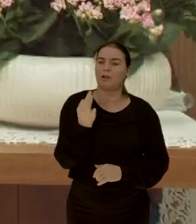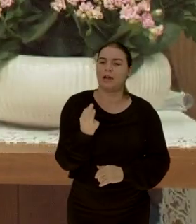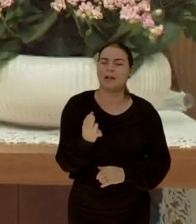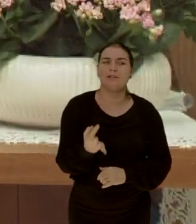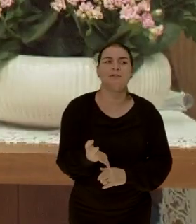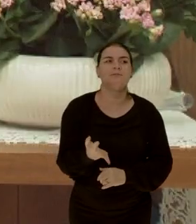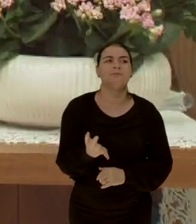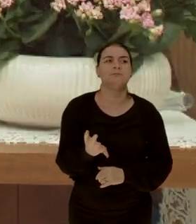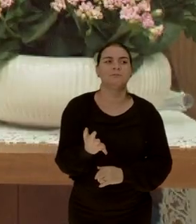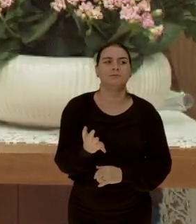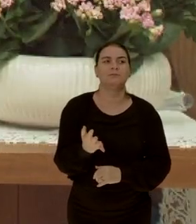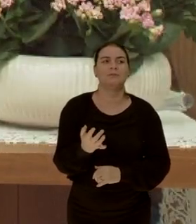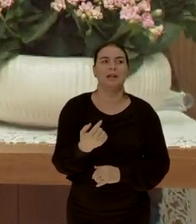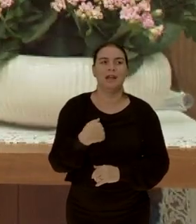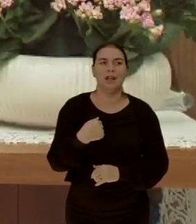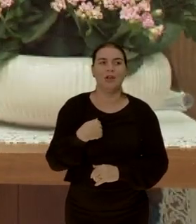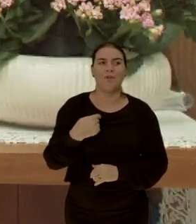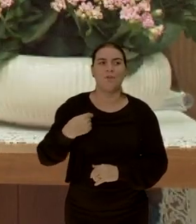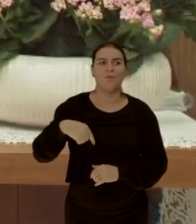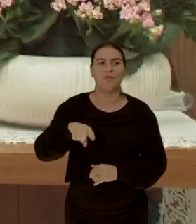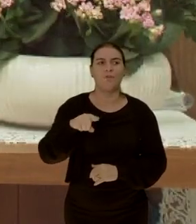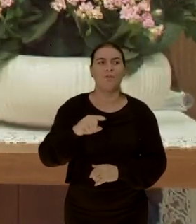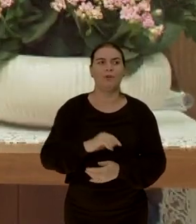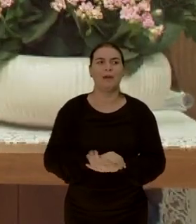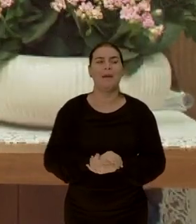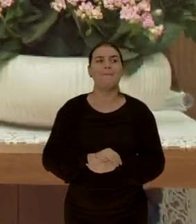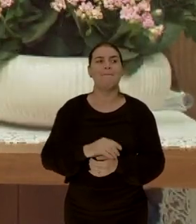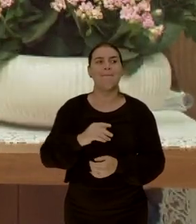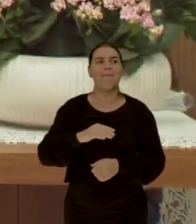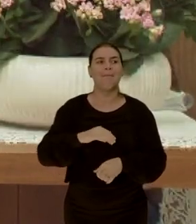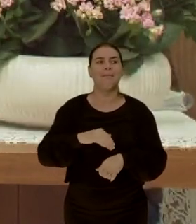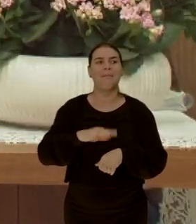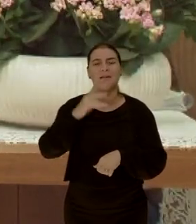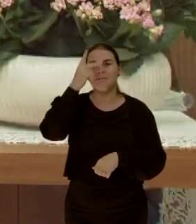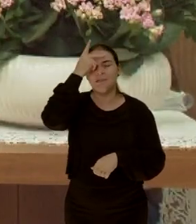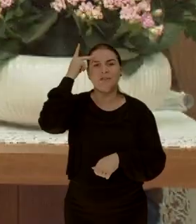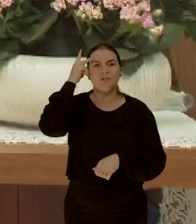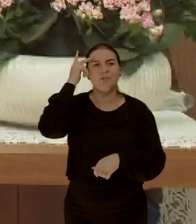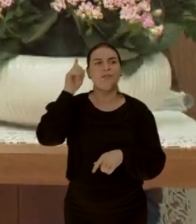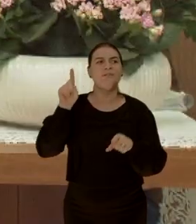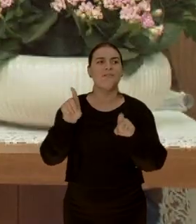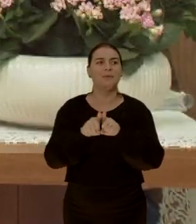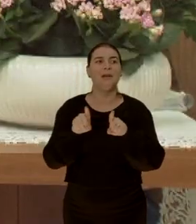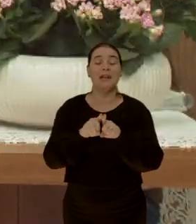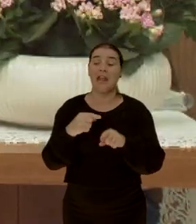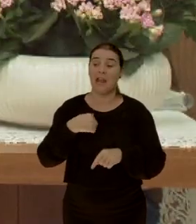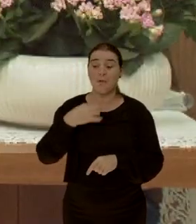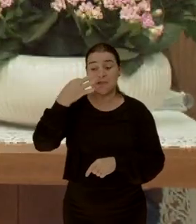lá. Não eu acho que foi mais alguém, mas eu tenho certeza que eu fui.